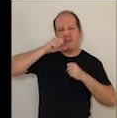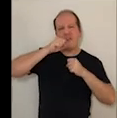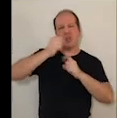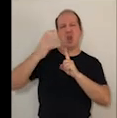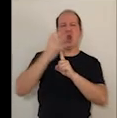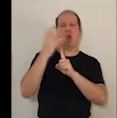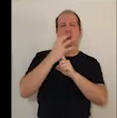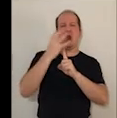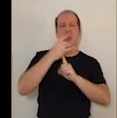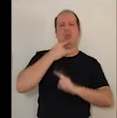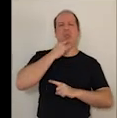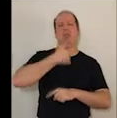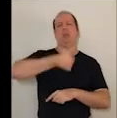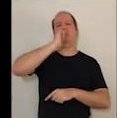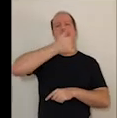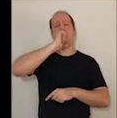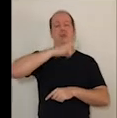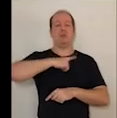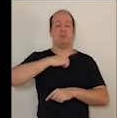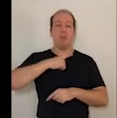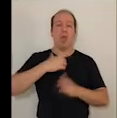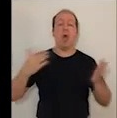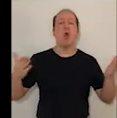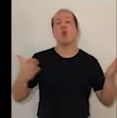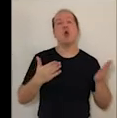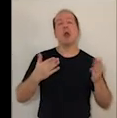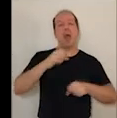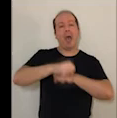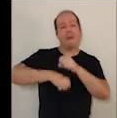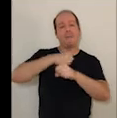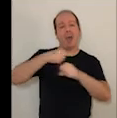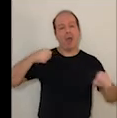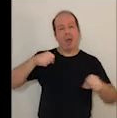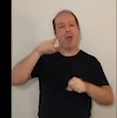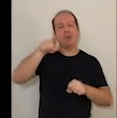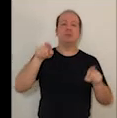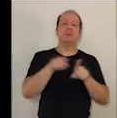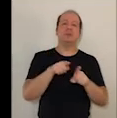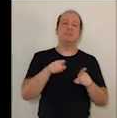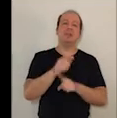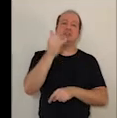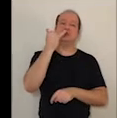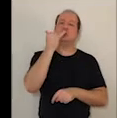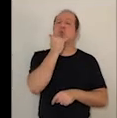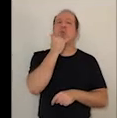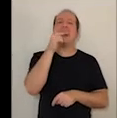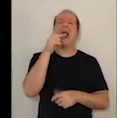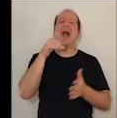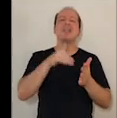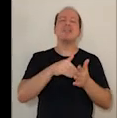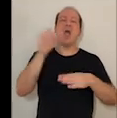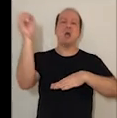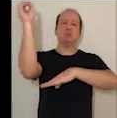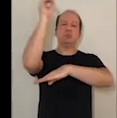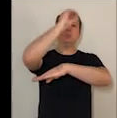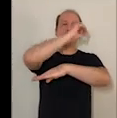álcool, limito-me a ordenar que seja amarrado ao pelourinho, onde permanecerá até o pôr do sol para servir